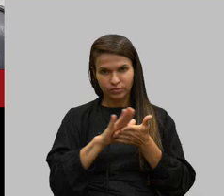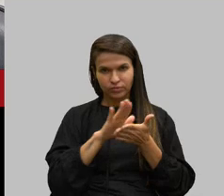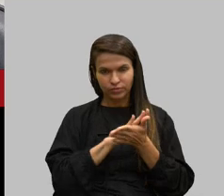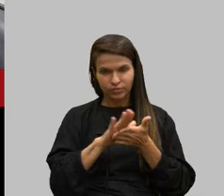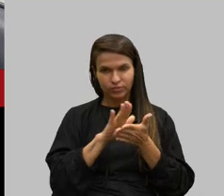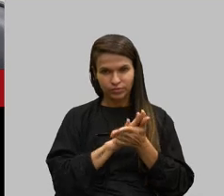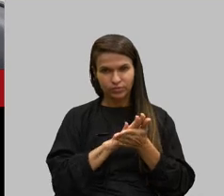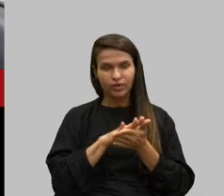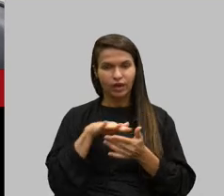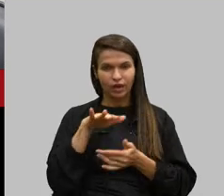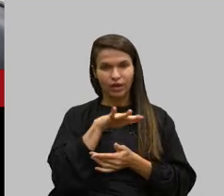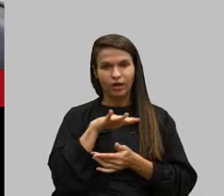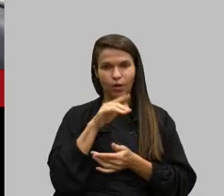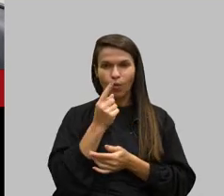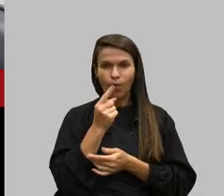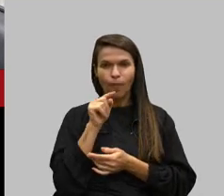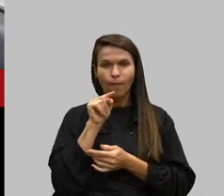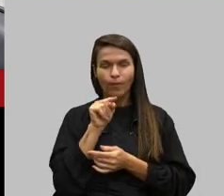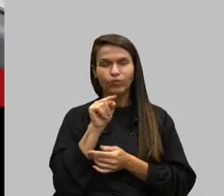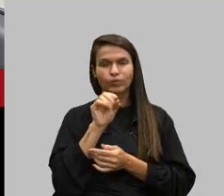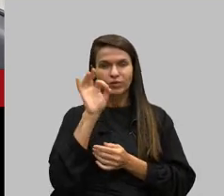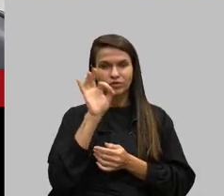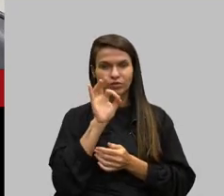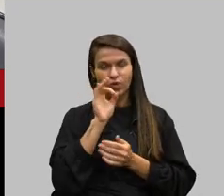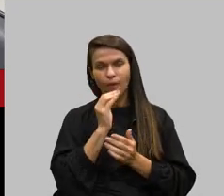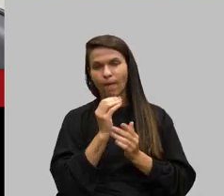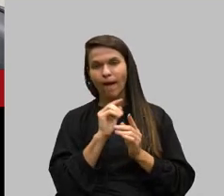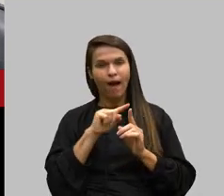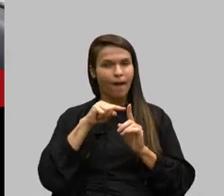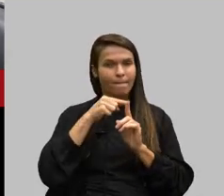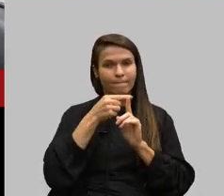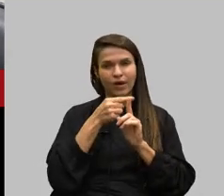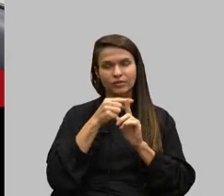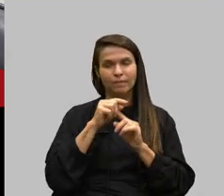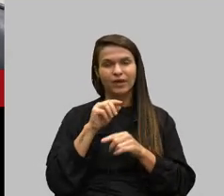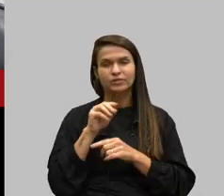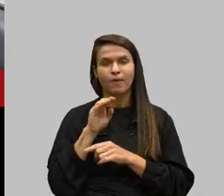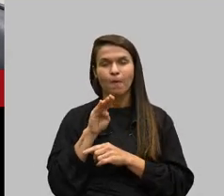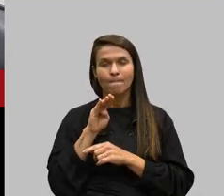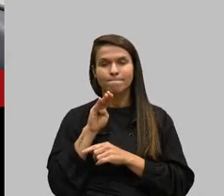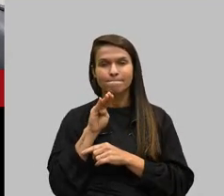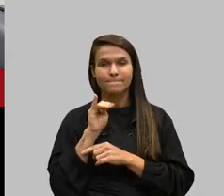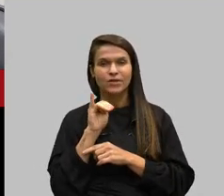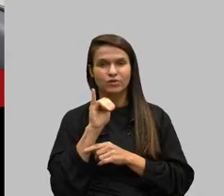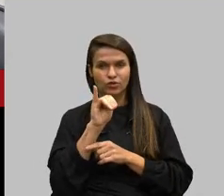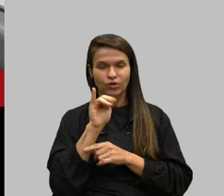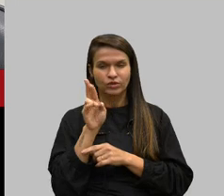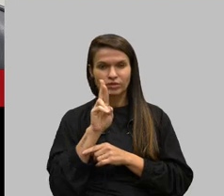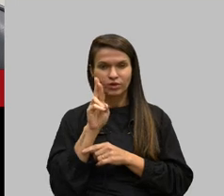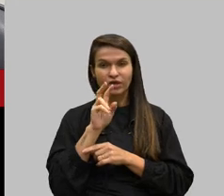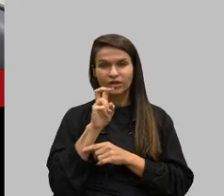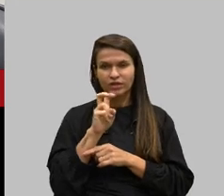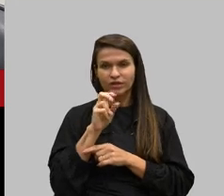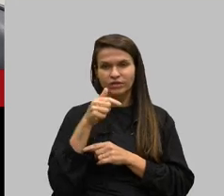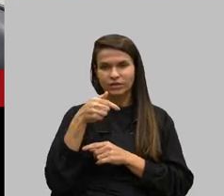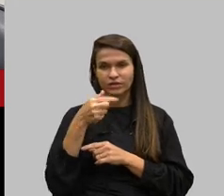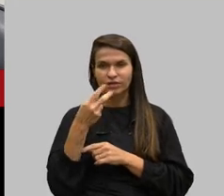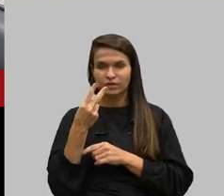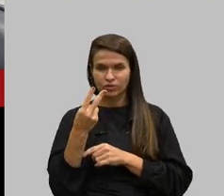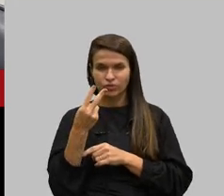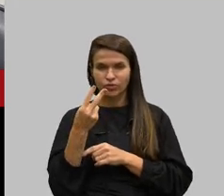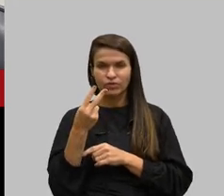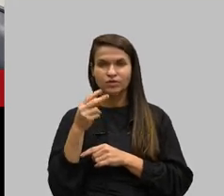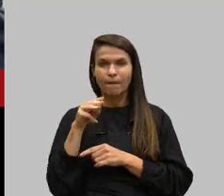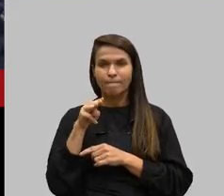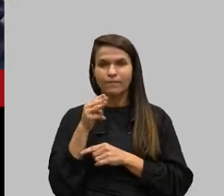só este um ponto percentual a mais de mais deio bilhão deais 572 milhões